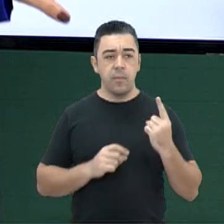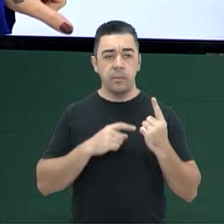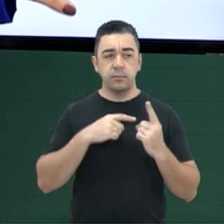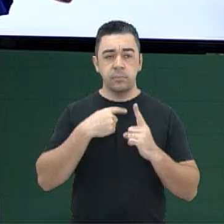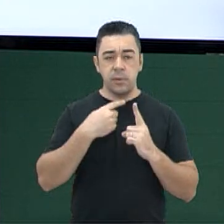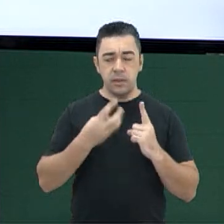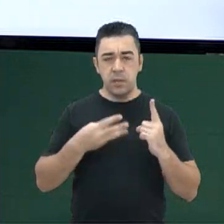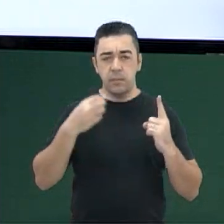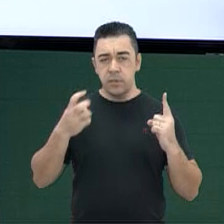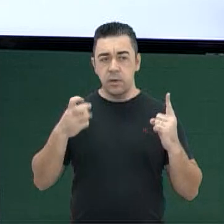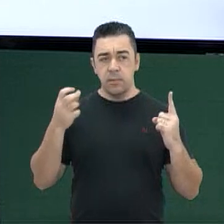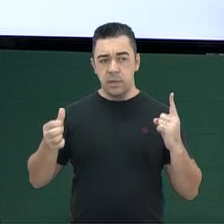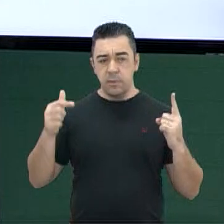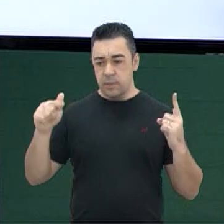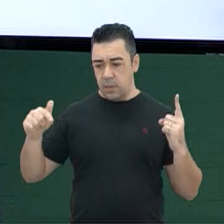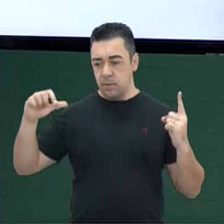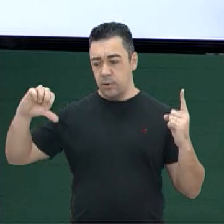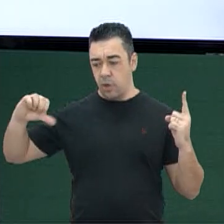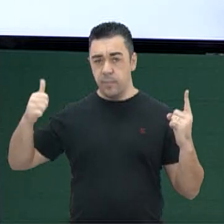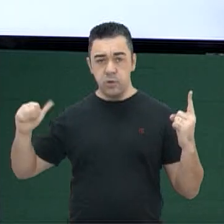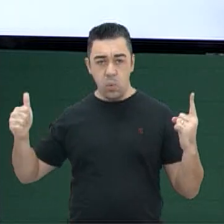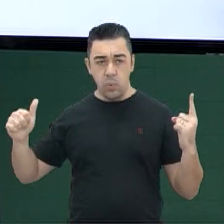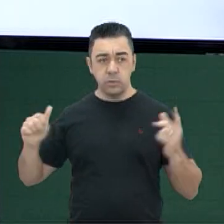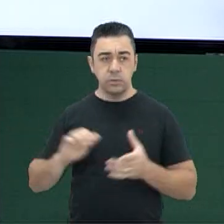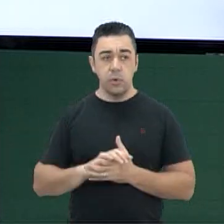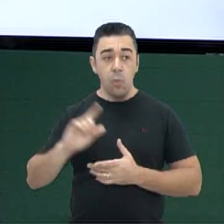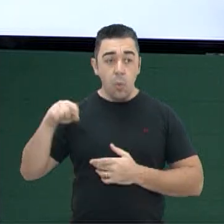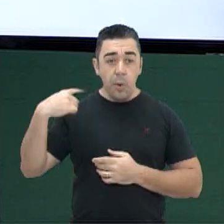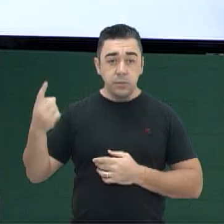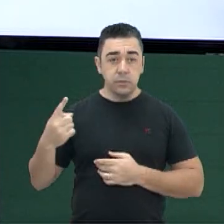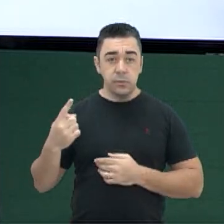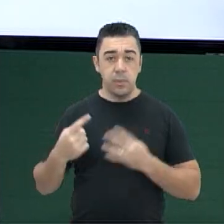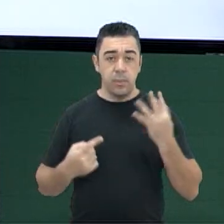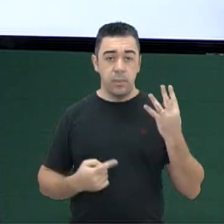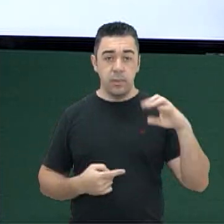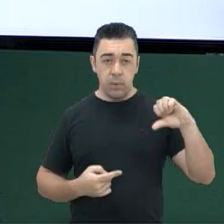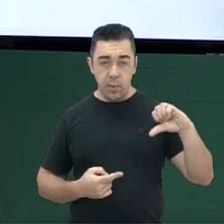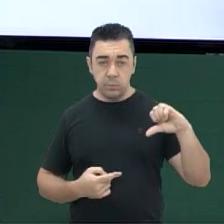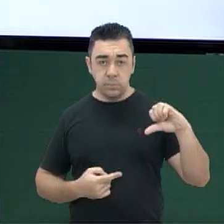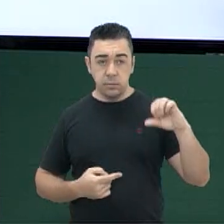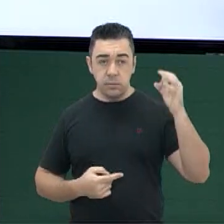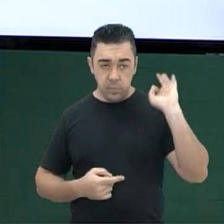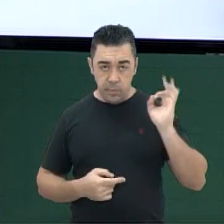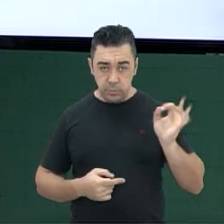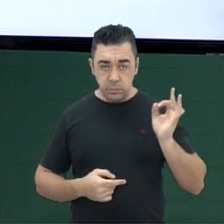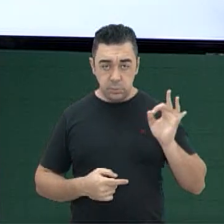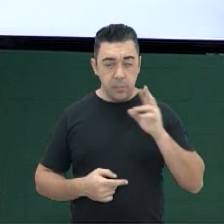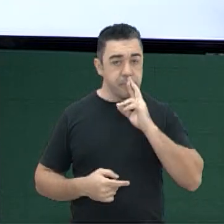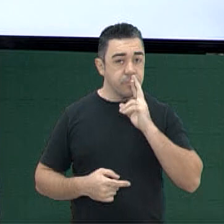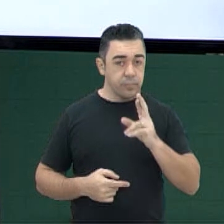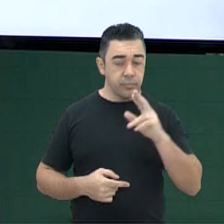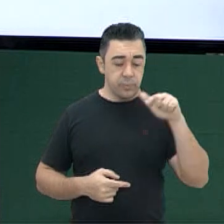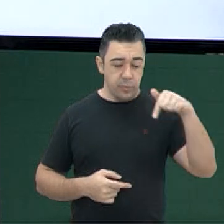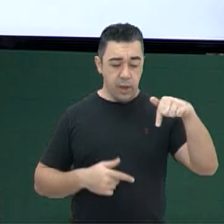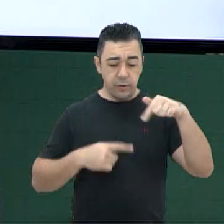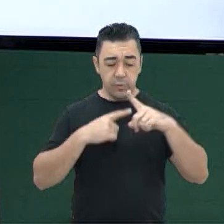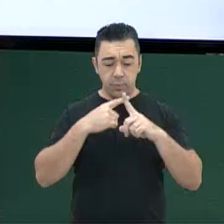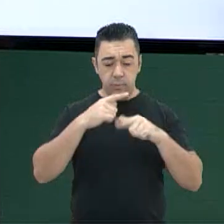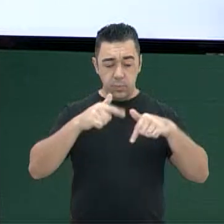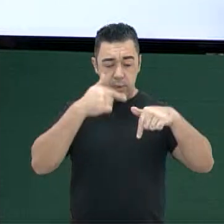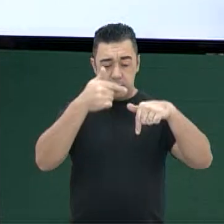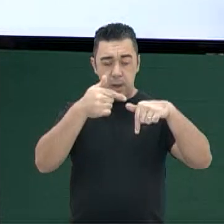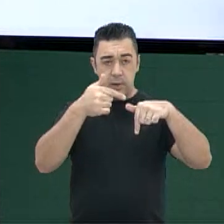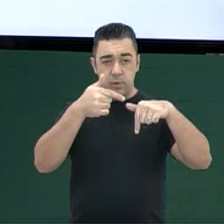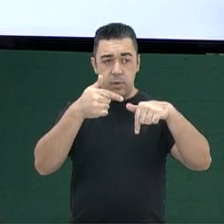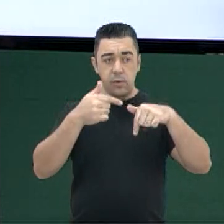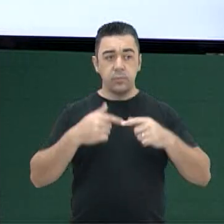9 mais 11. O próximo número quadrado perfeito seria o 49, certo? Que é o resultado de 7 ao quadrado. Aí como